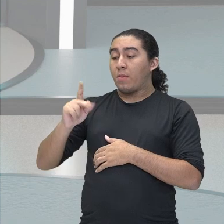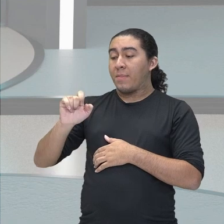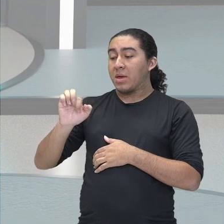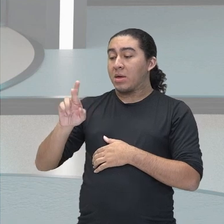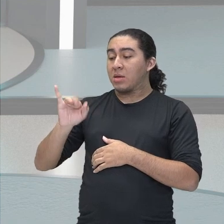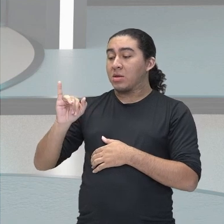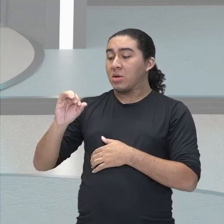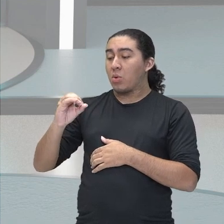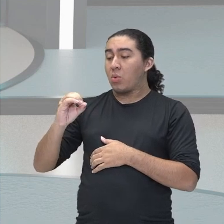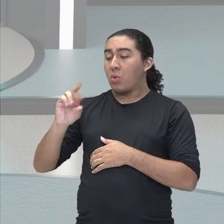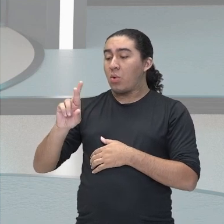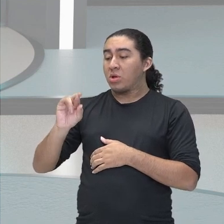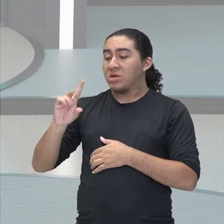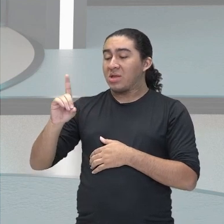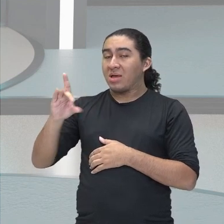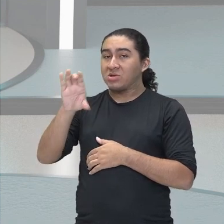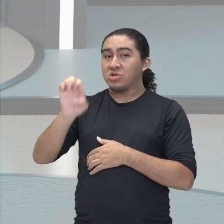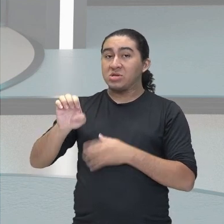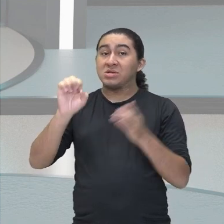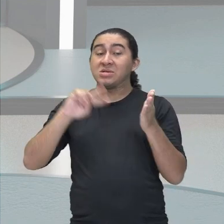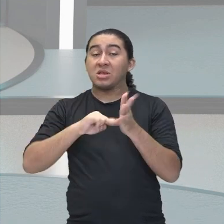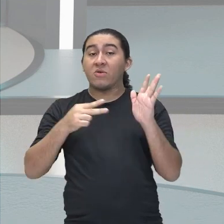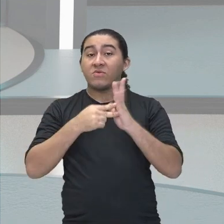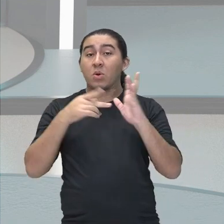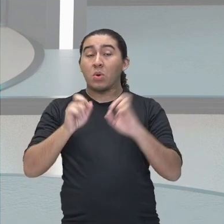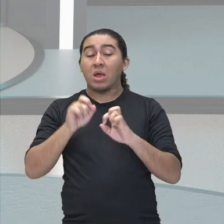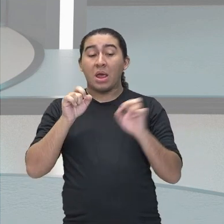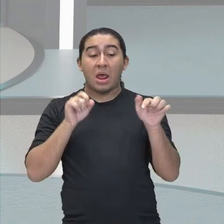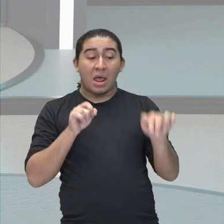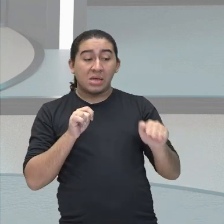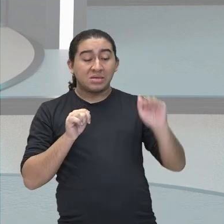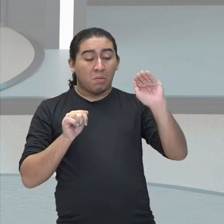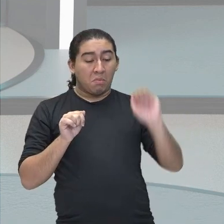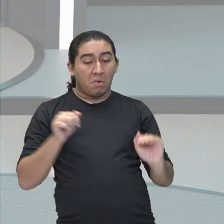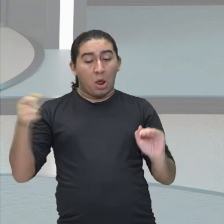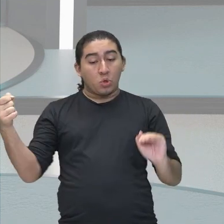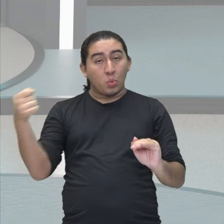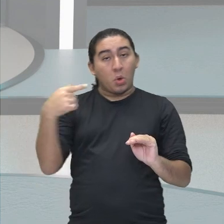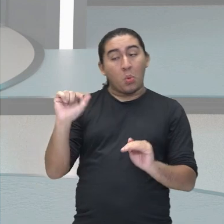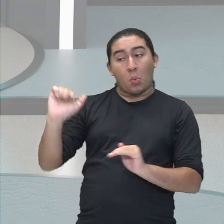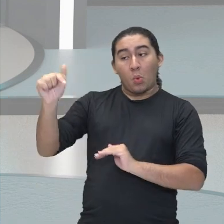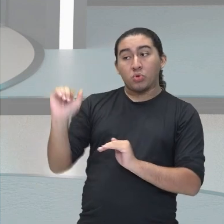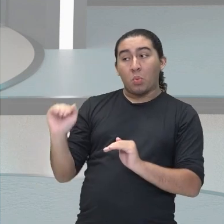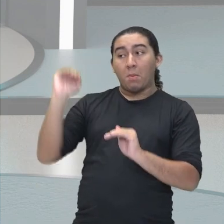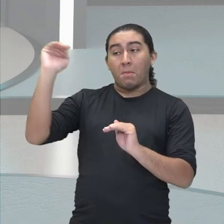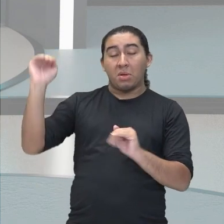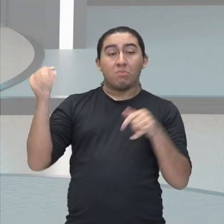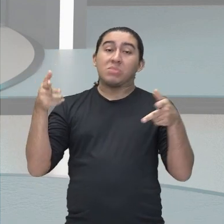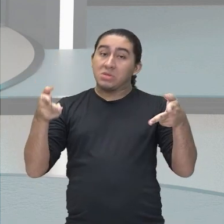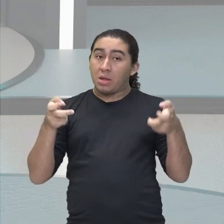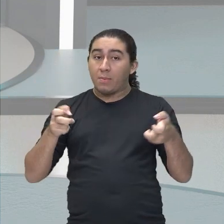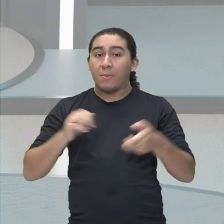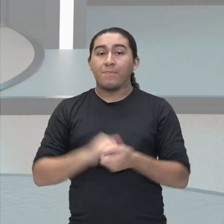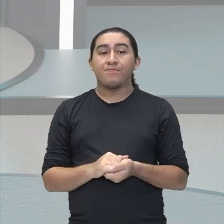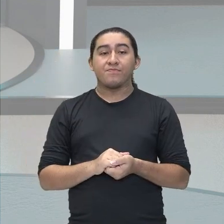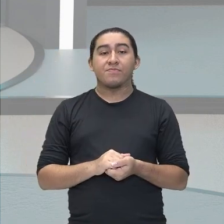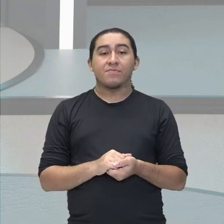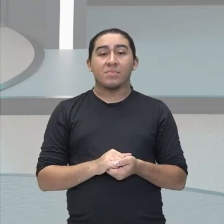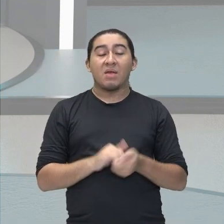superior do que o outro. O livro, veja a diferença de superioridade. O livro é